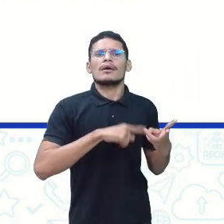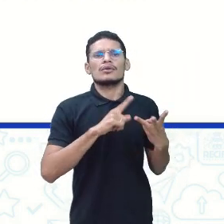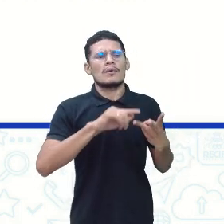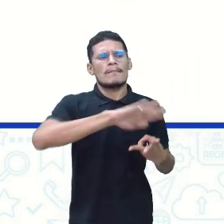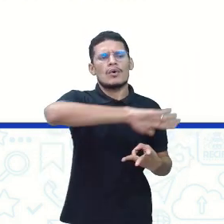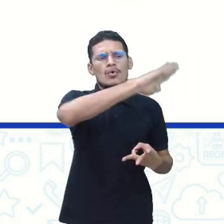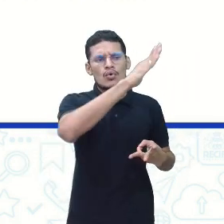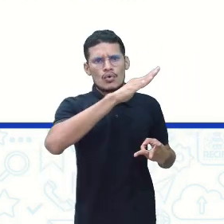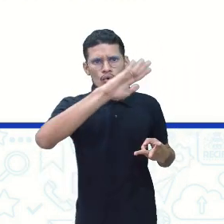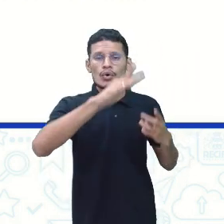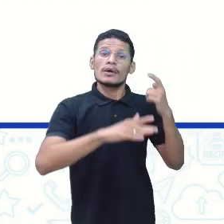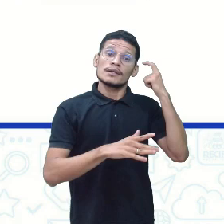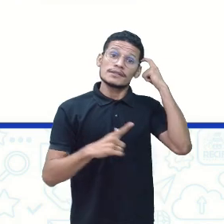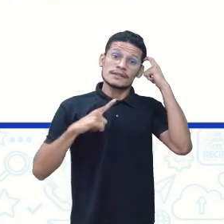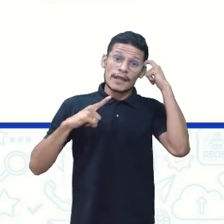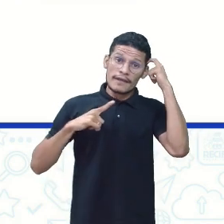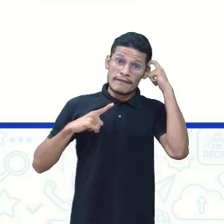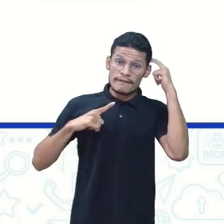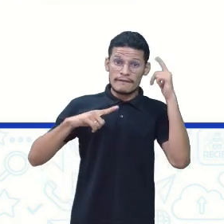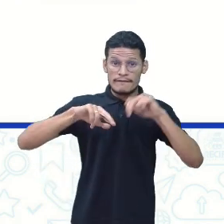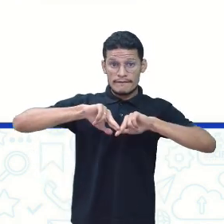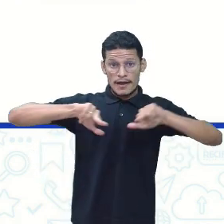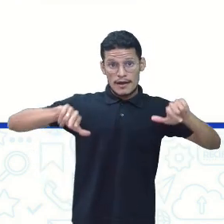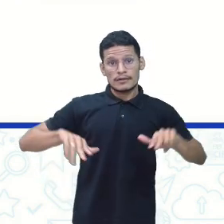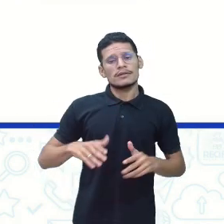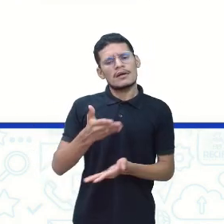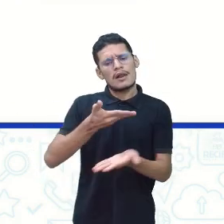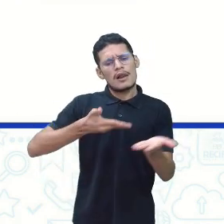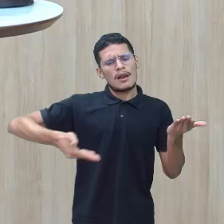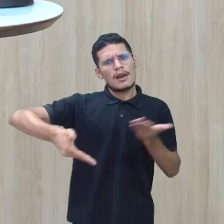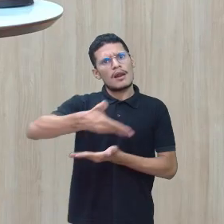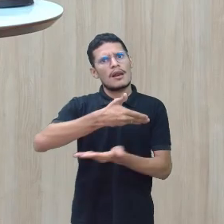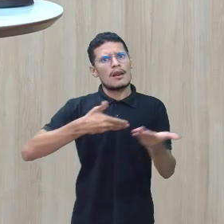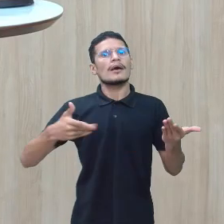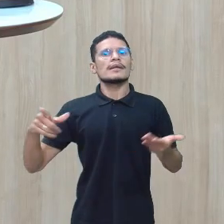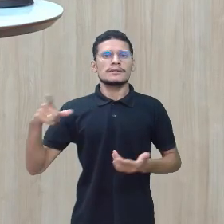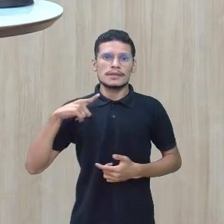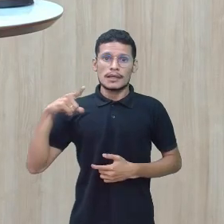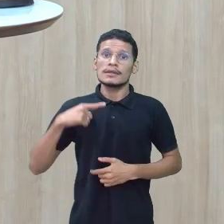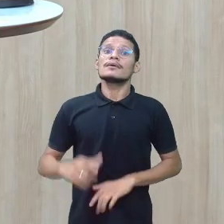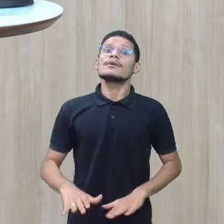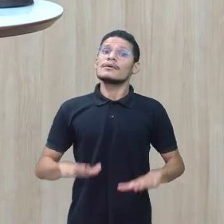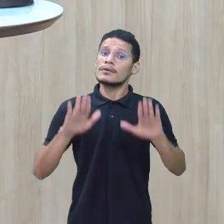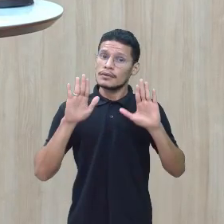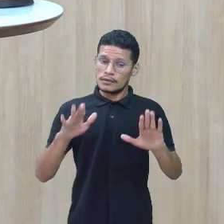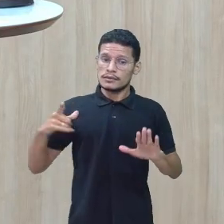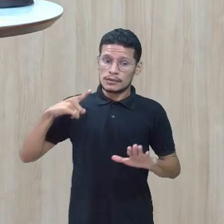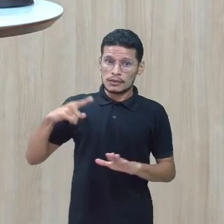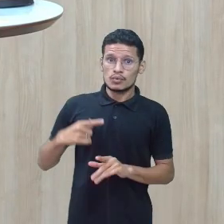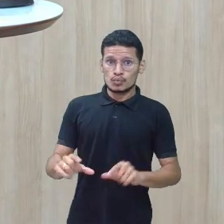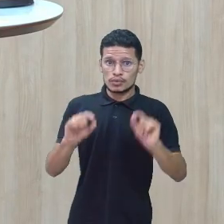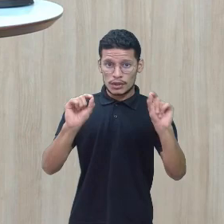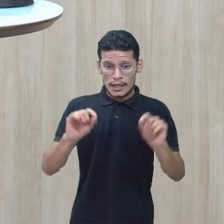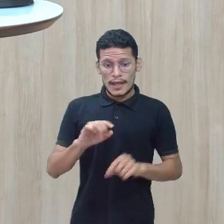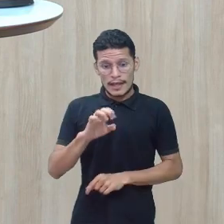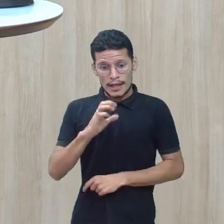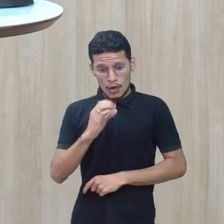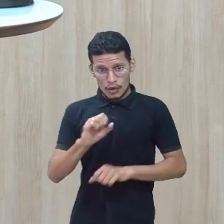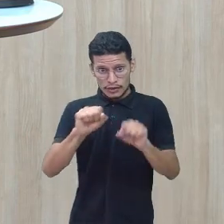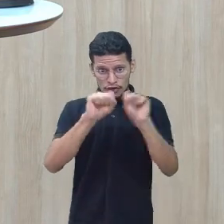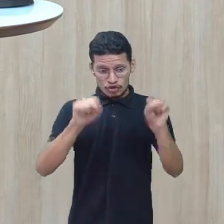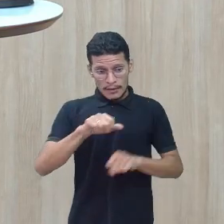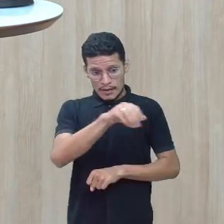pastagens. Então, uma diversidade enorme, uma interação muito grande. Então, esses são os ecossistemas